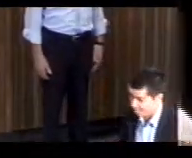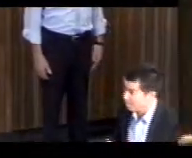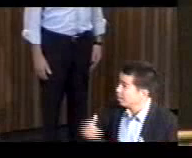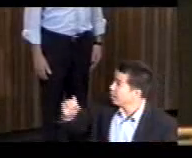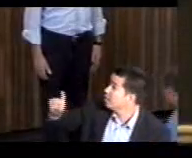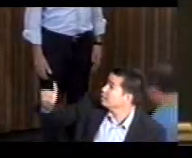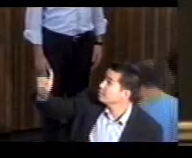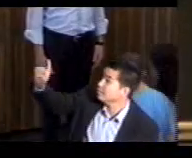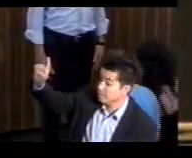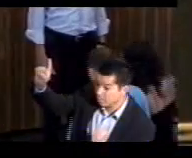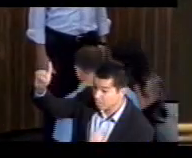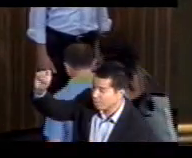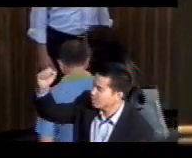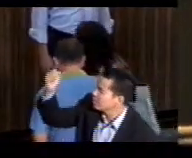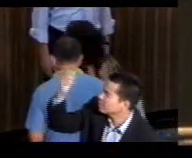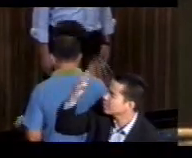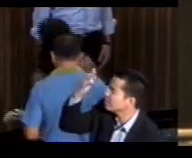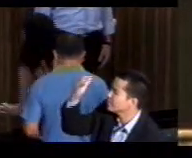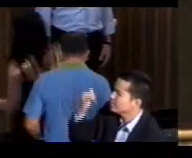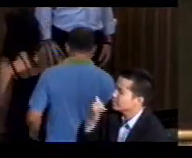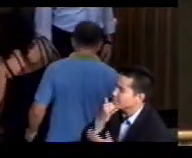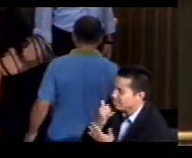é maior que a minha